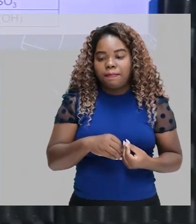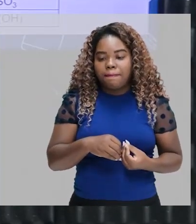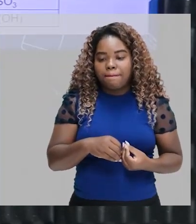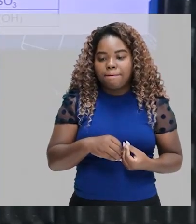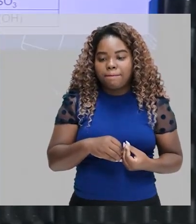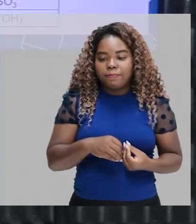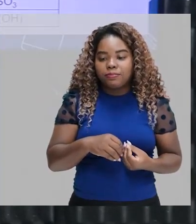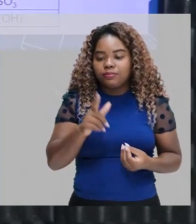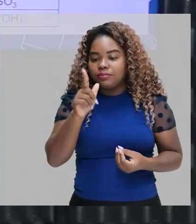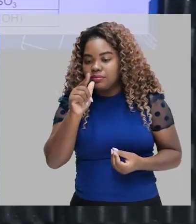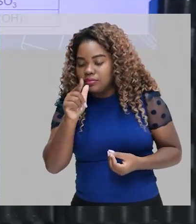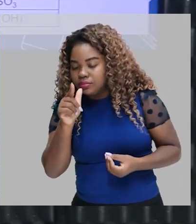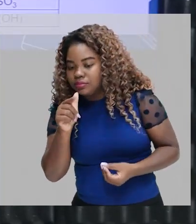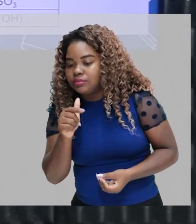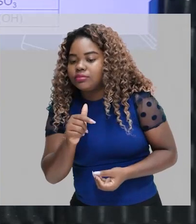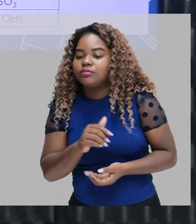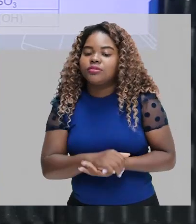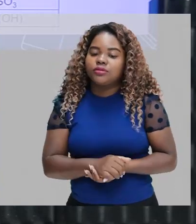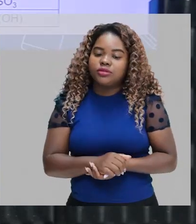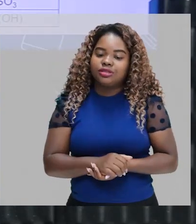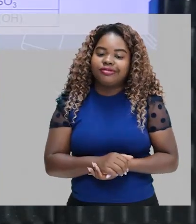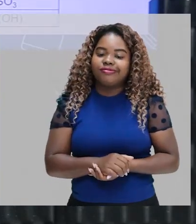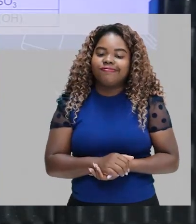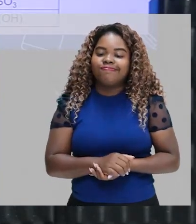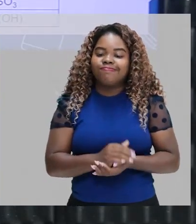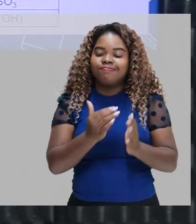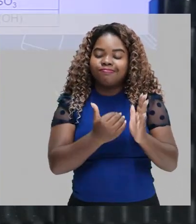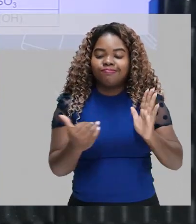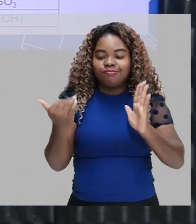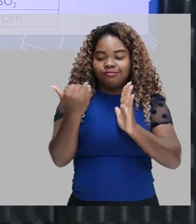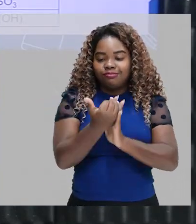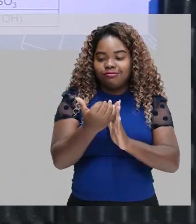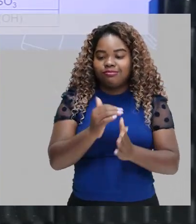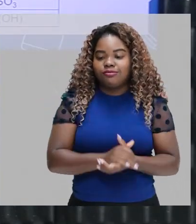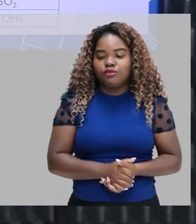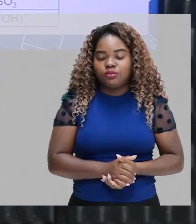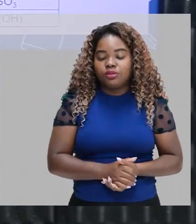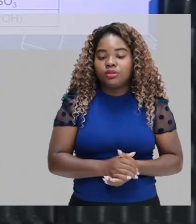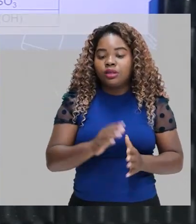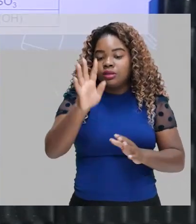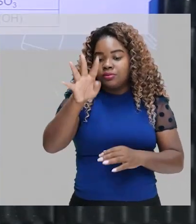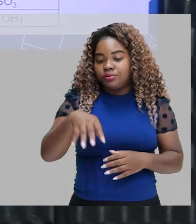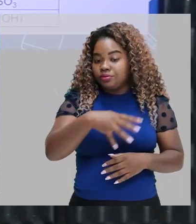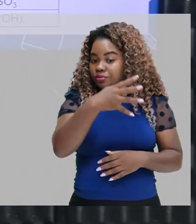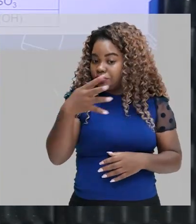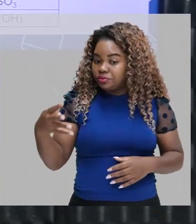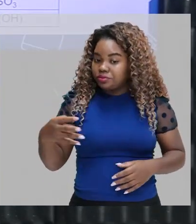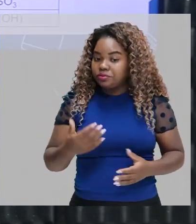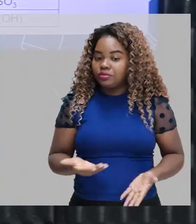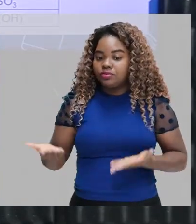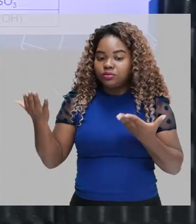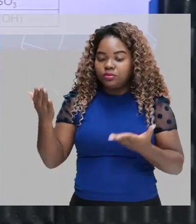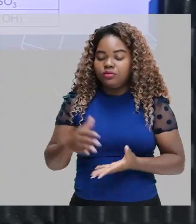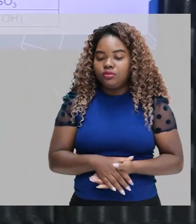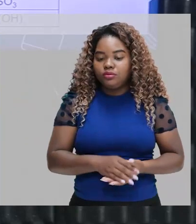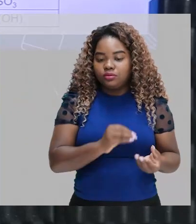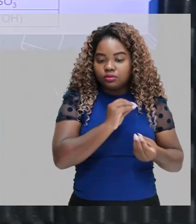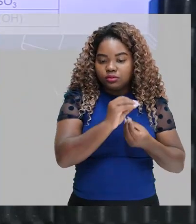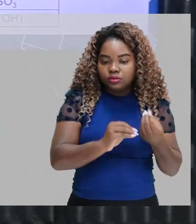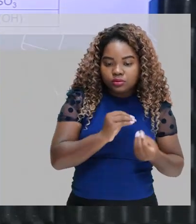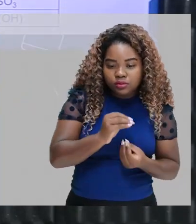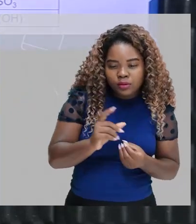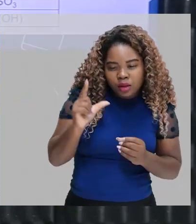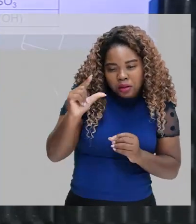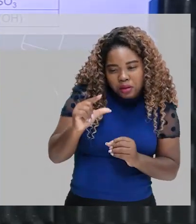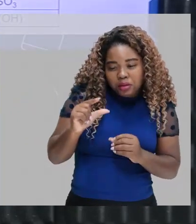água, maior será a sua solubilidade. Então, aqui nesse quadro, ó, as substâncias que têm